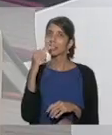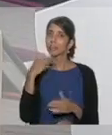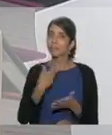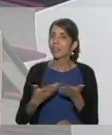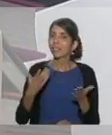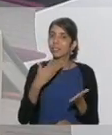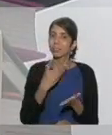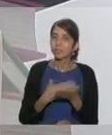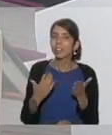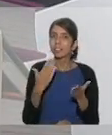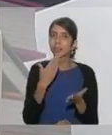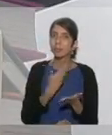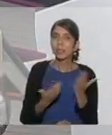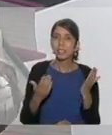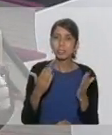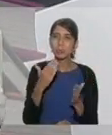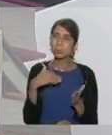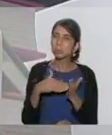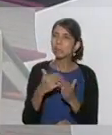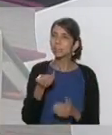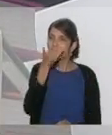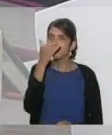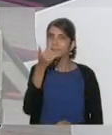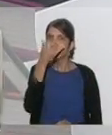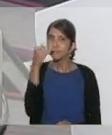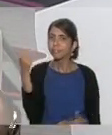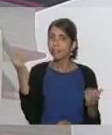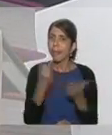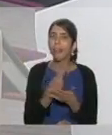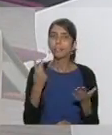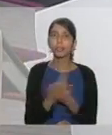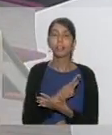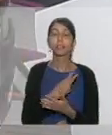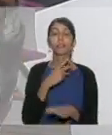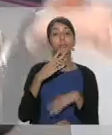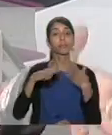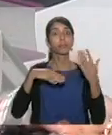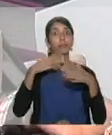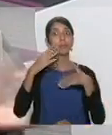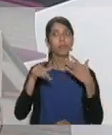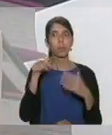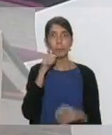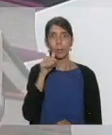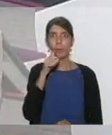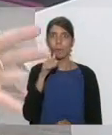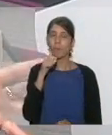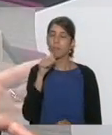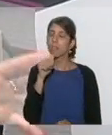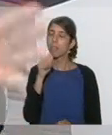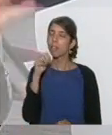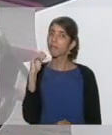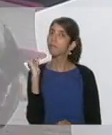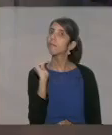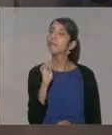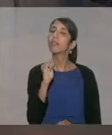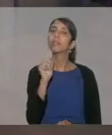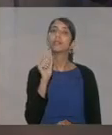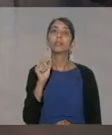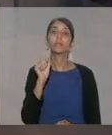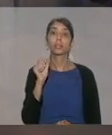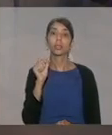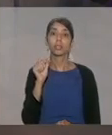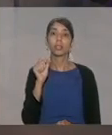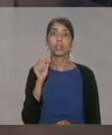de derrotas e derrotas e derrotas. Tudo dá errado na vida dela, tudo dá errado. Até que a mulher lança uma única charada em